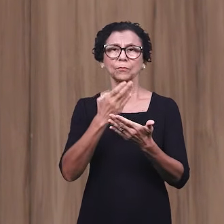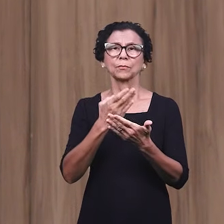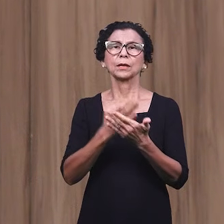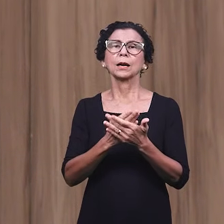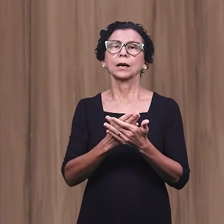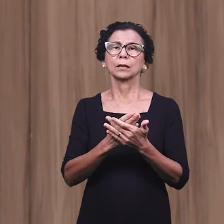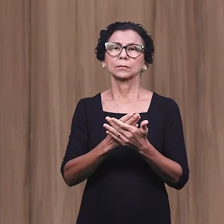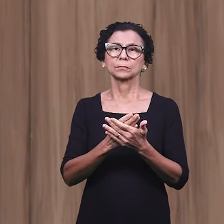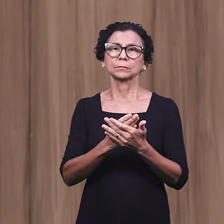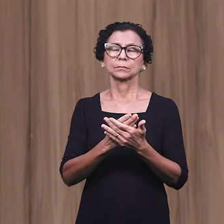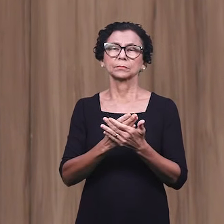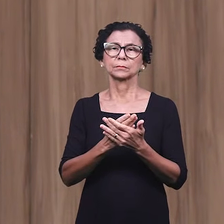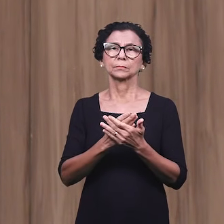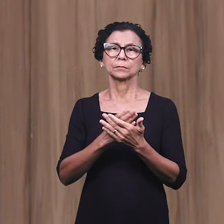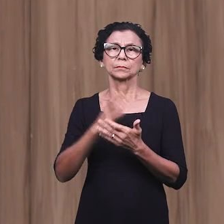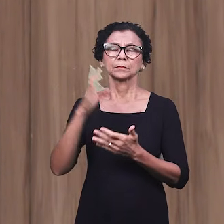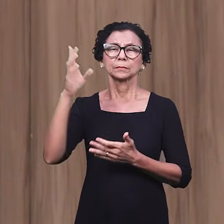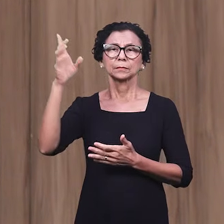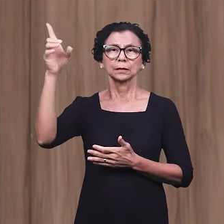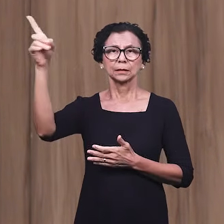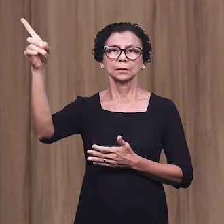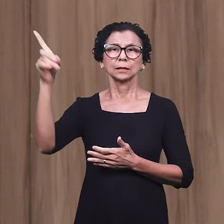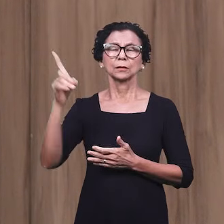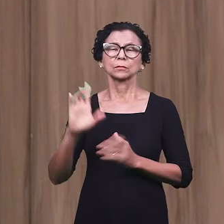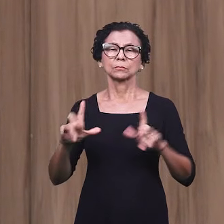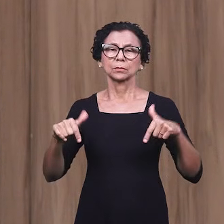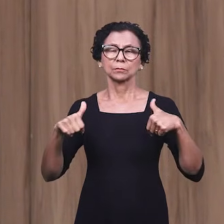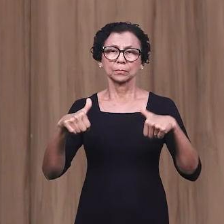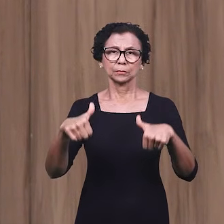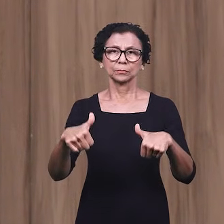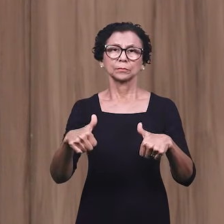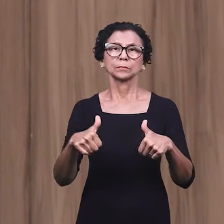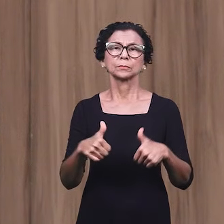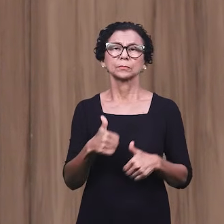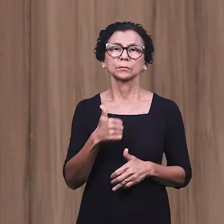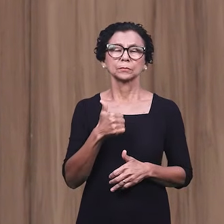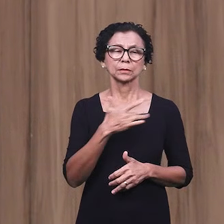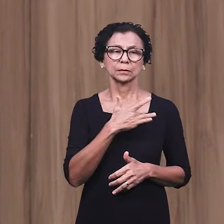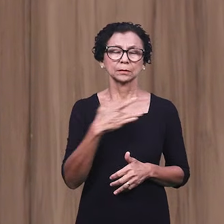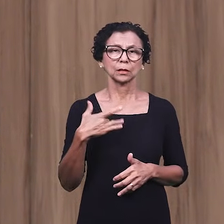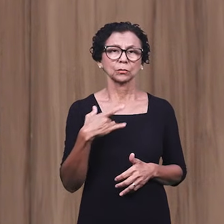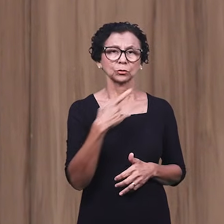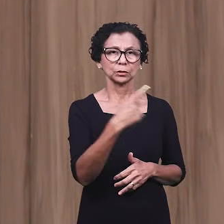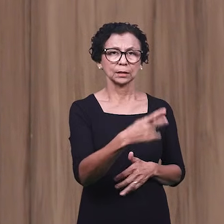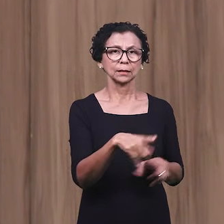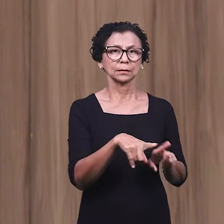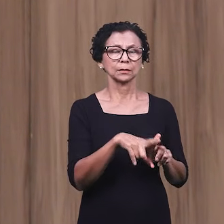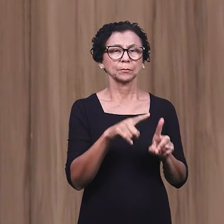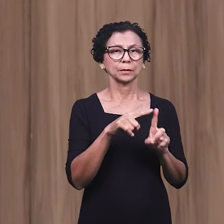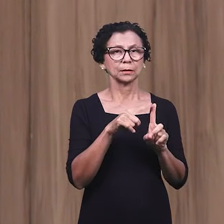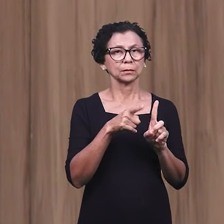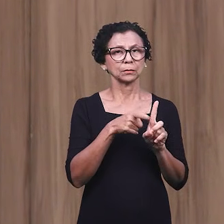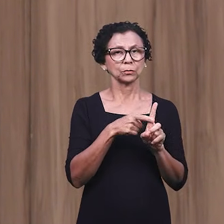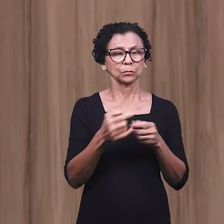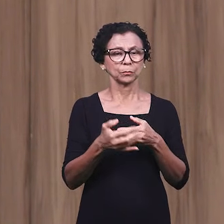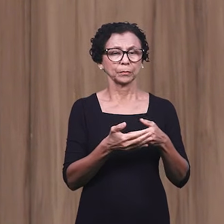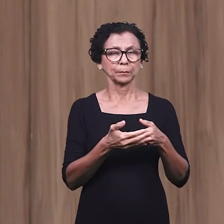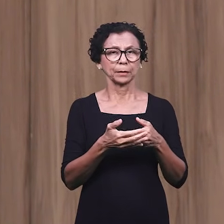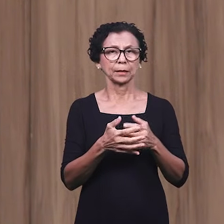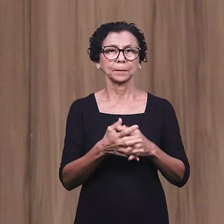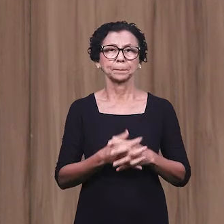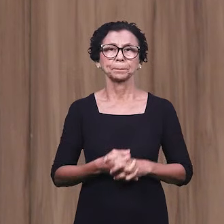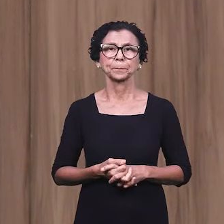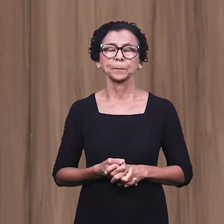anos e ele trabalha de carpinteiro. Ele está com a sua empresa quase fechando, pois está sem recursos para